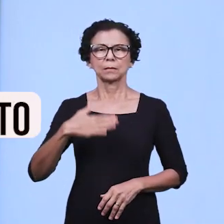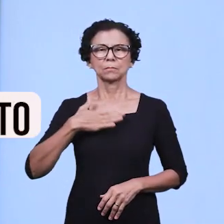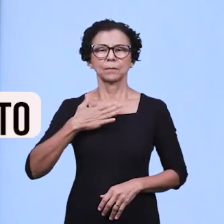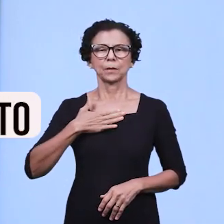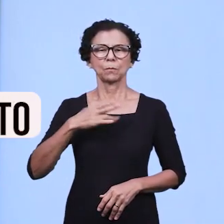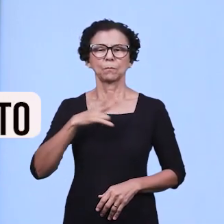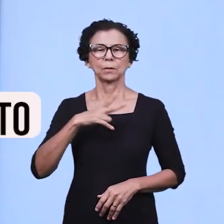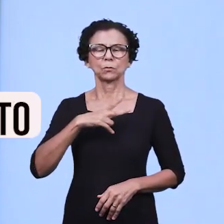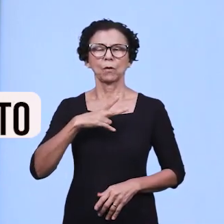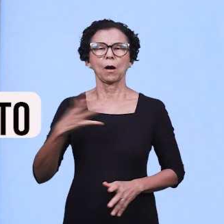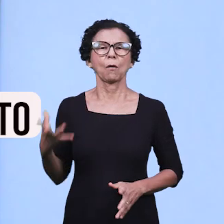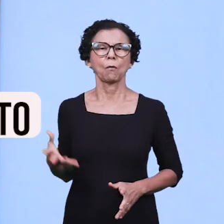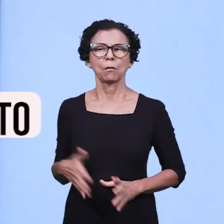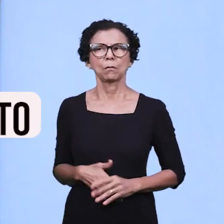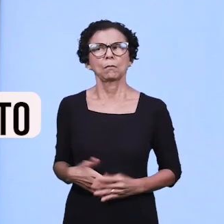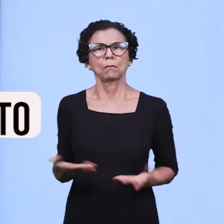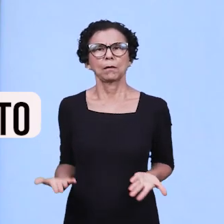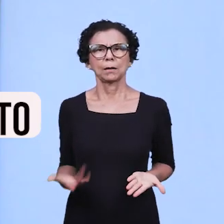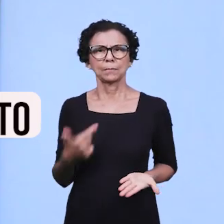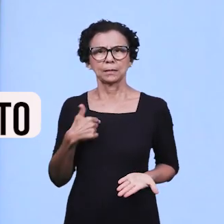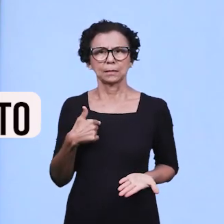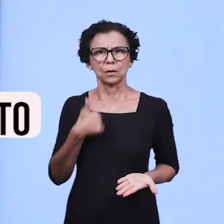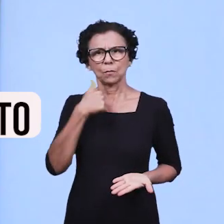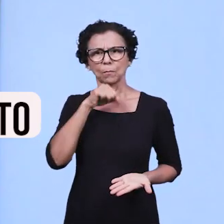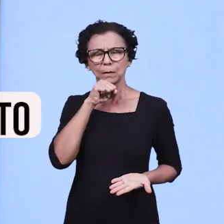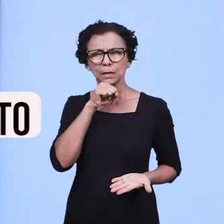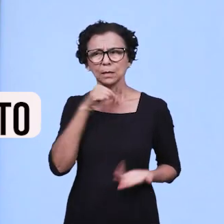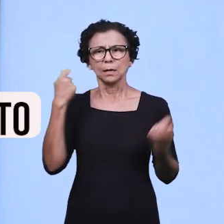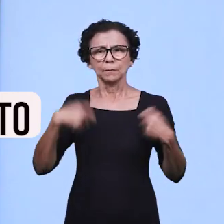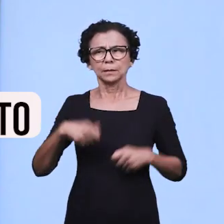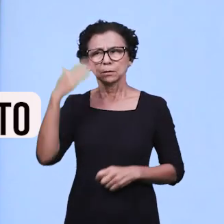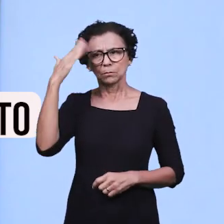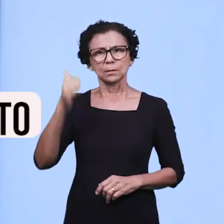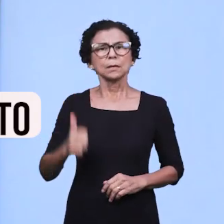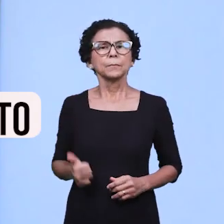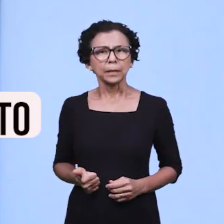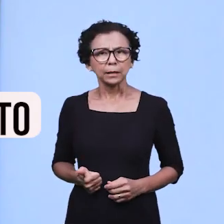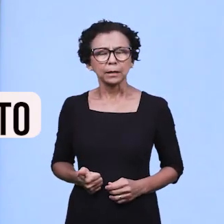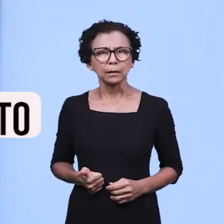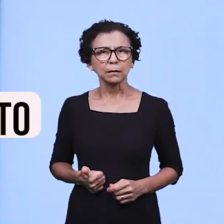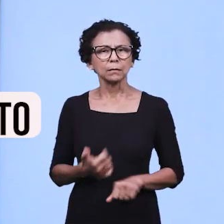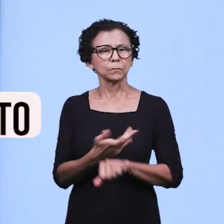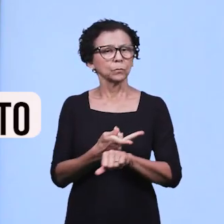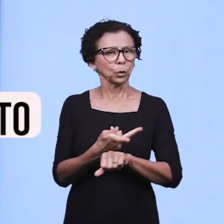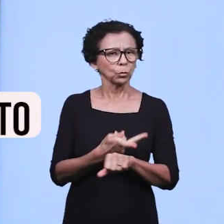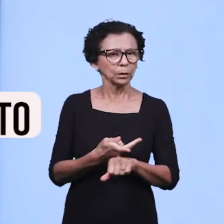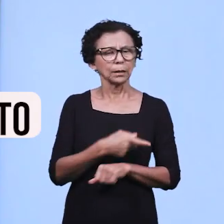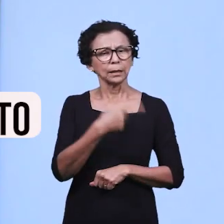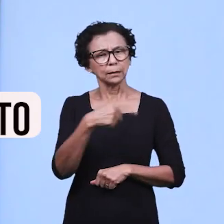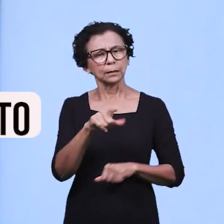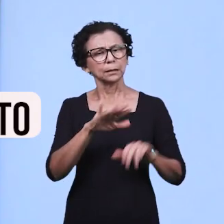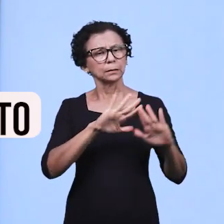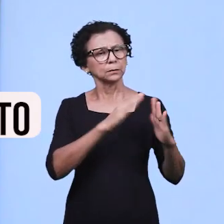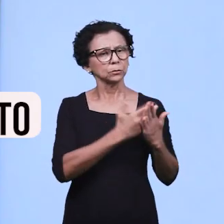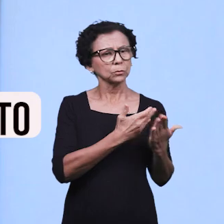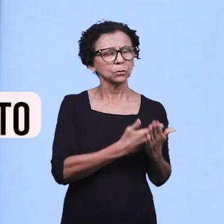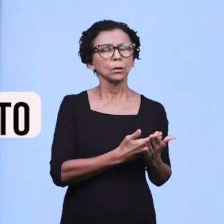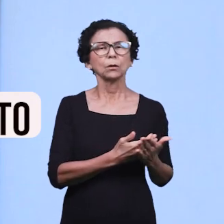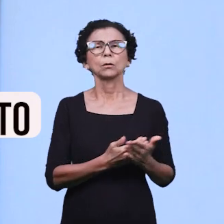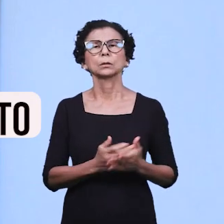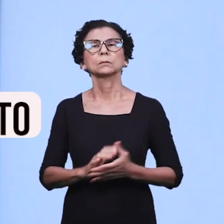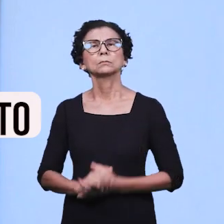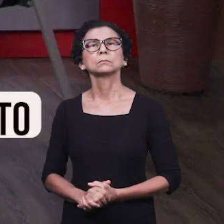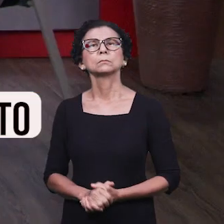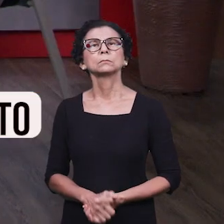saber. Claro. Quem são os professores, o que é que está sendo falado ali, verdade. E eu tenho que procurar, tenho que ir numa reunião, procurar e querer falar com os pais